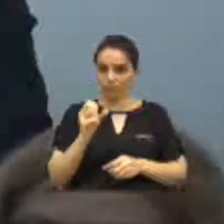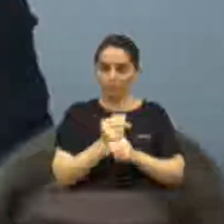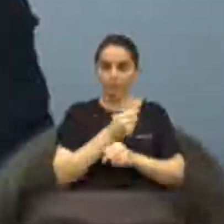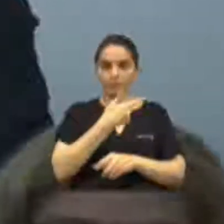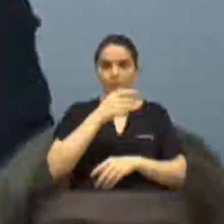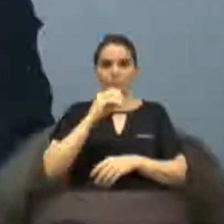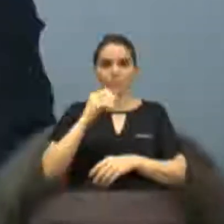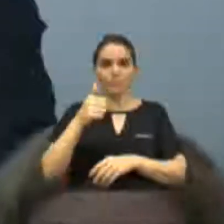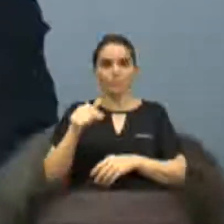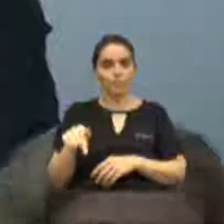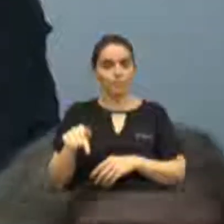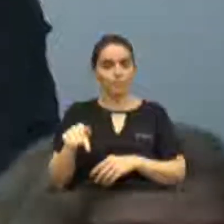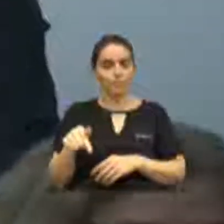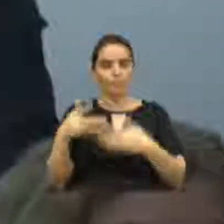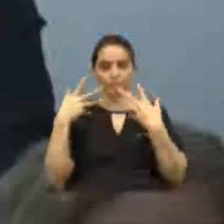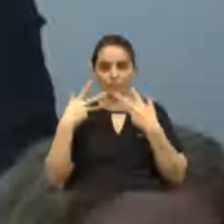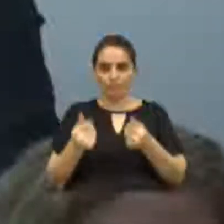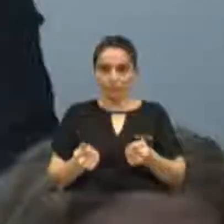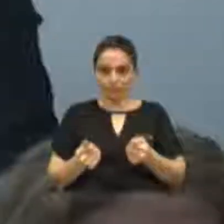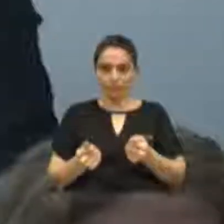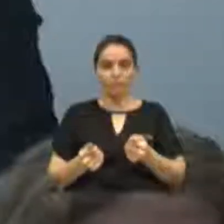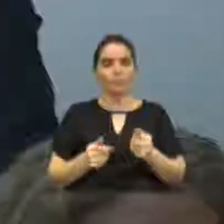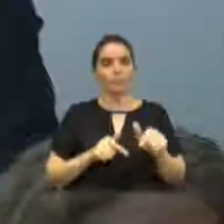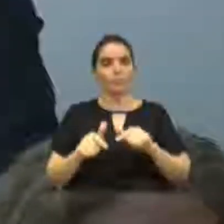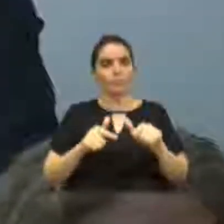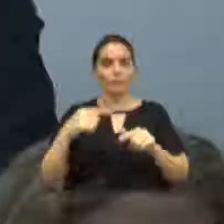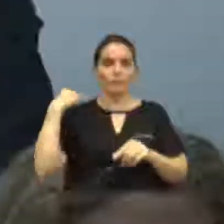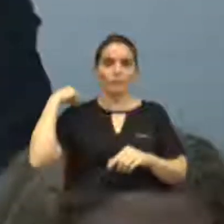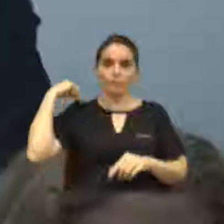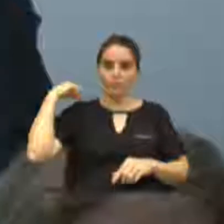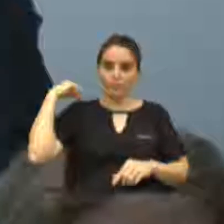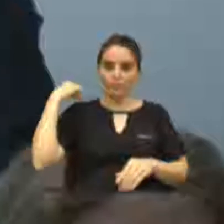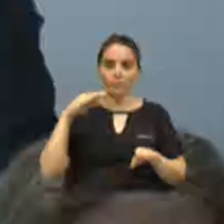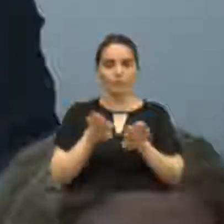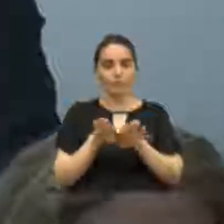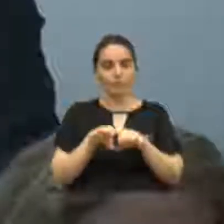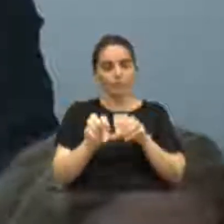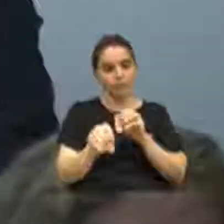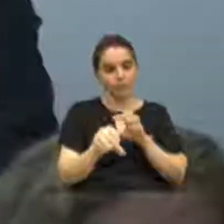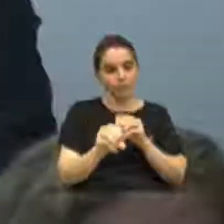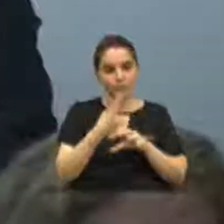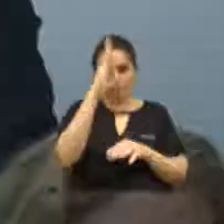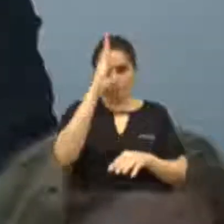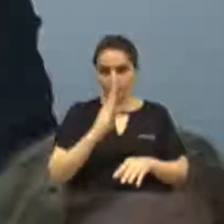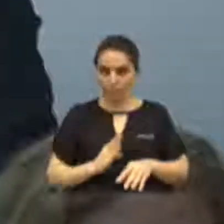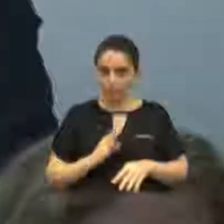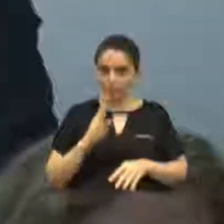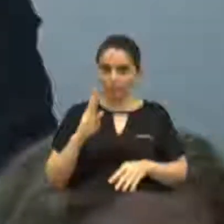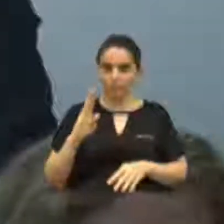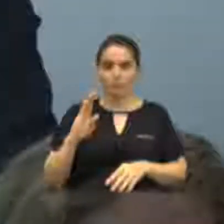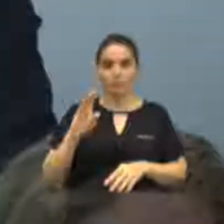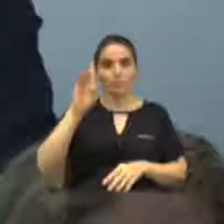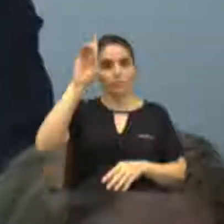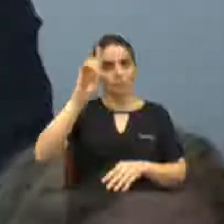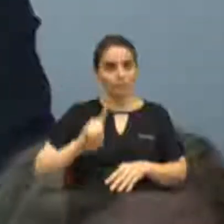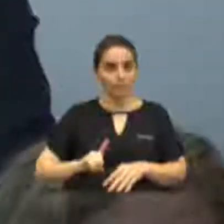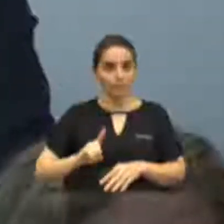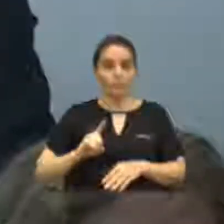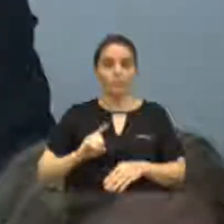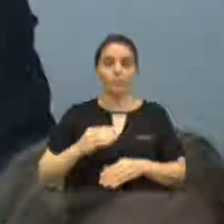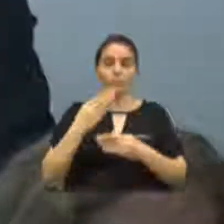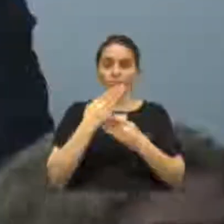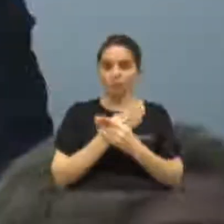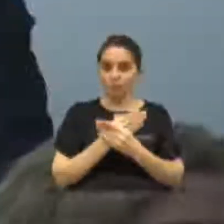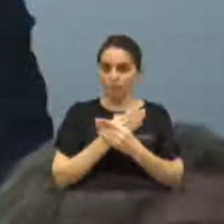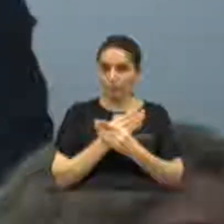2017, aceitou desenvolver um novo trabalho voluntário, dando aulas gratuitas de direito processual